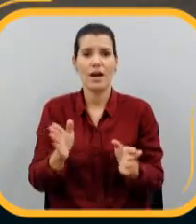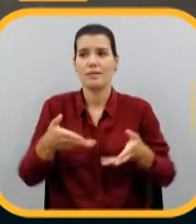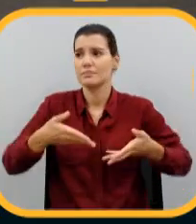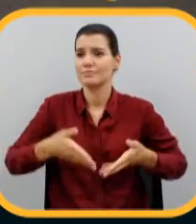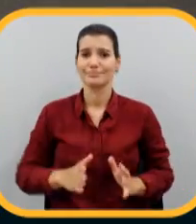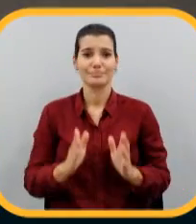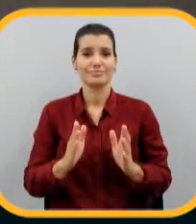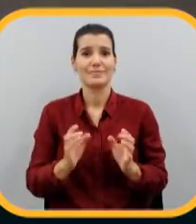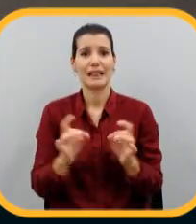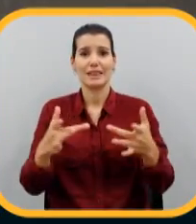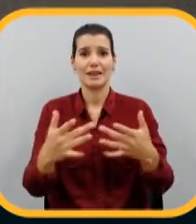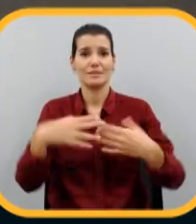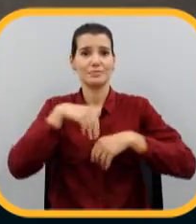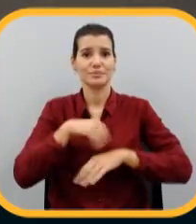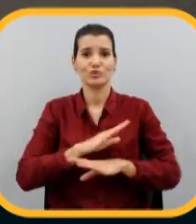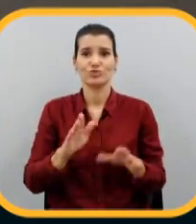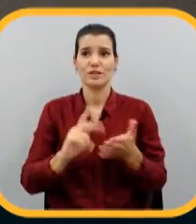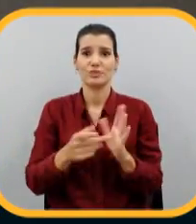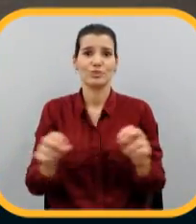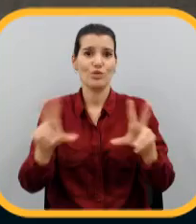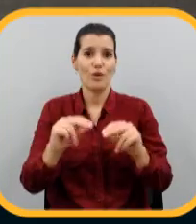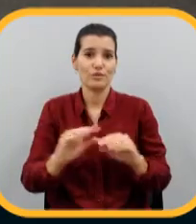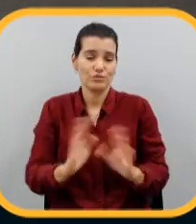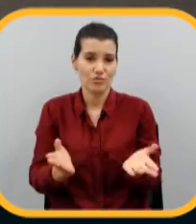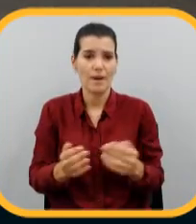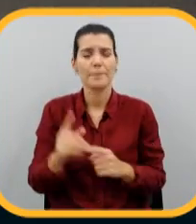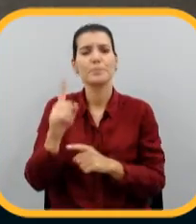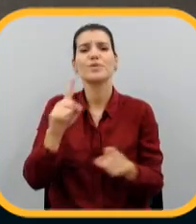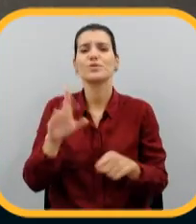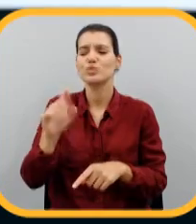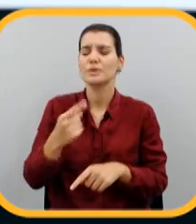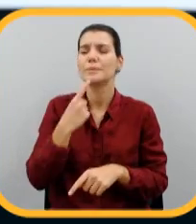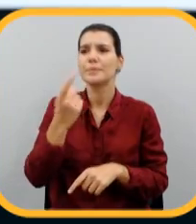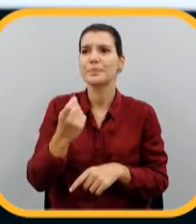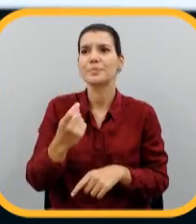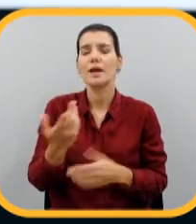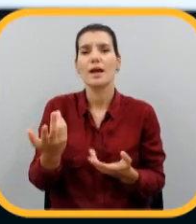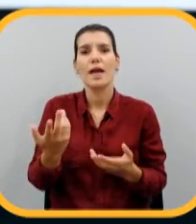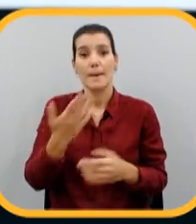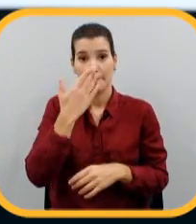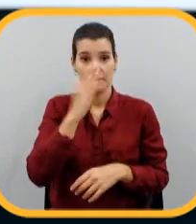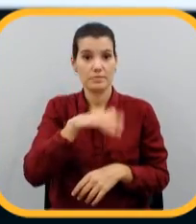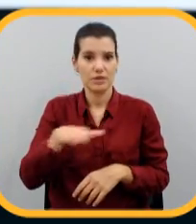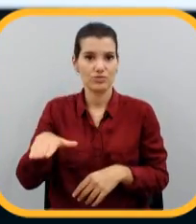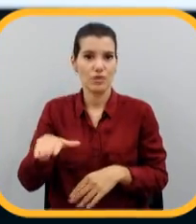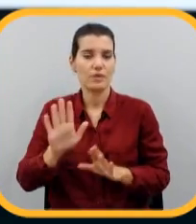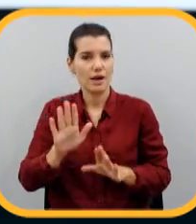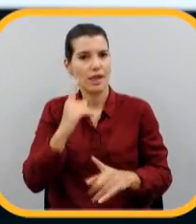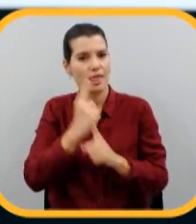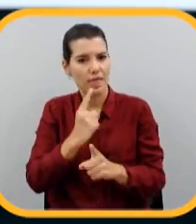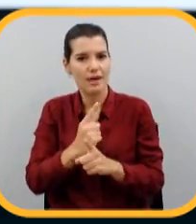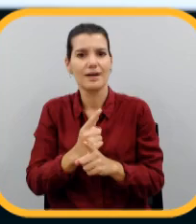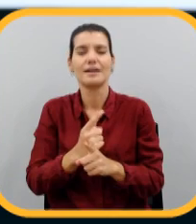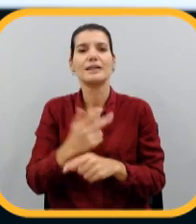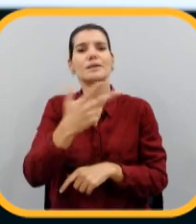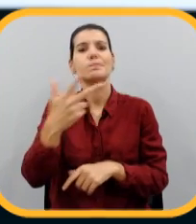são consideradas já nasceram na internet com as novas tecnologias. Professor José, pergunto-lhe, o que é que pode explicar a tendência para que